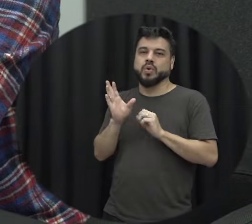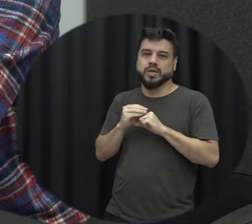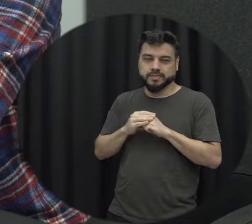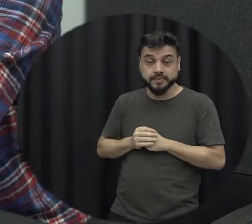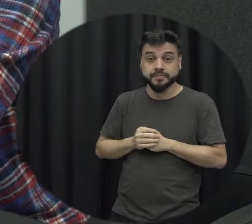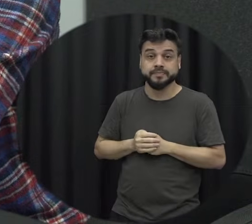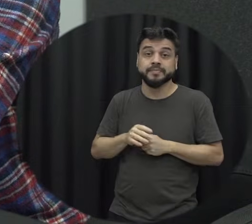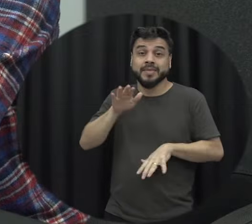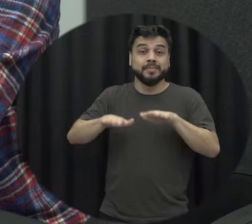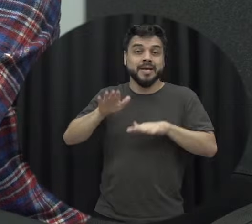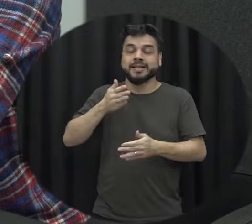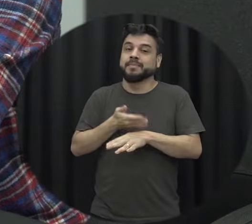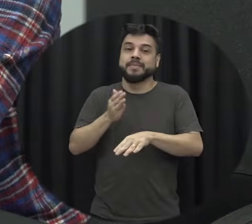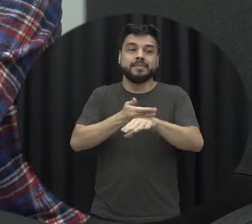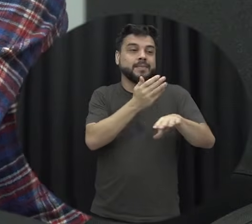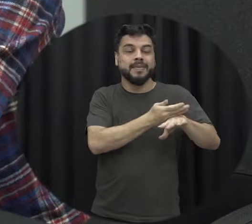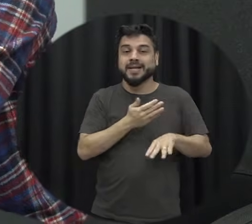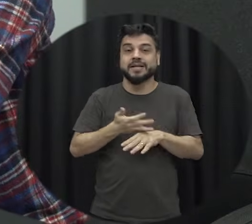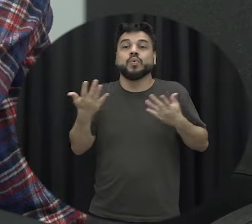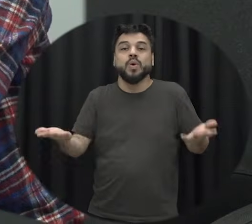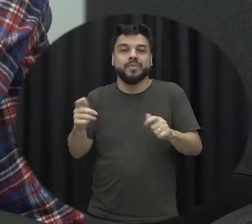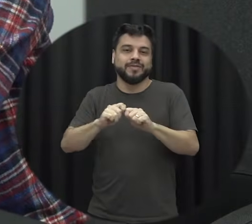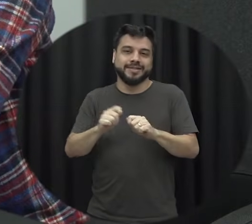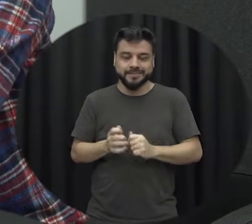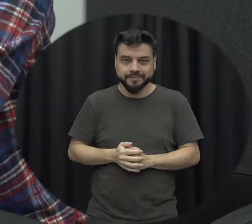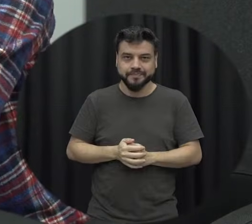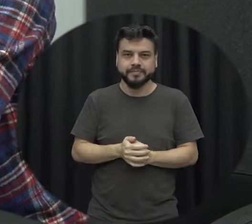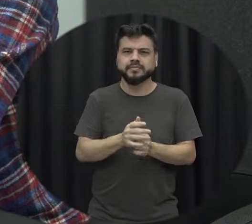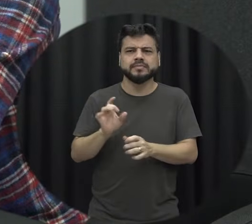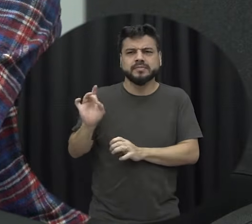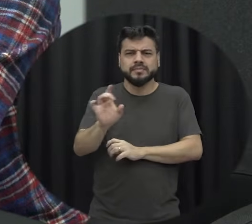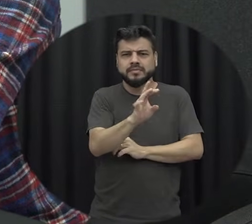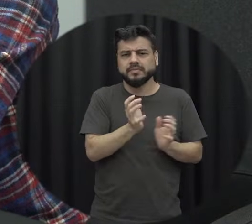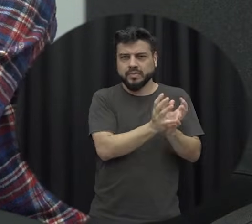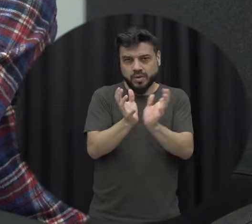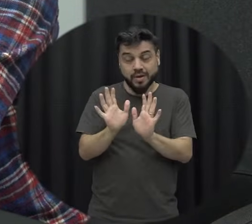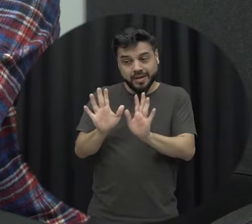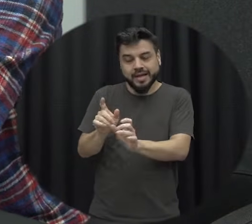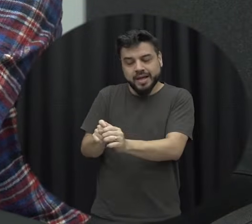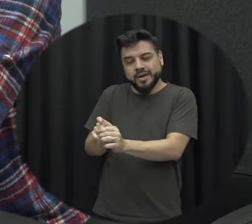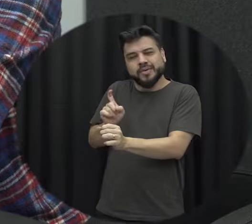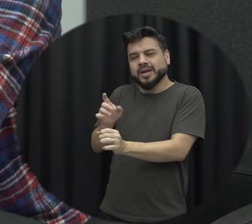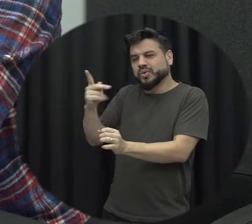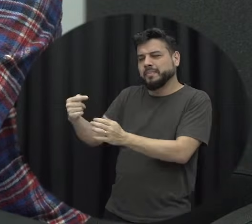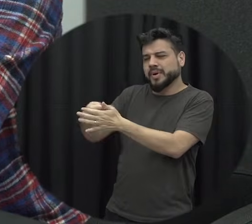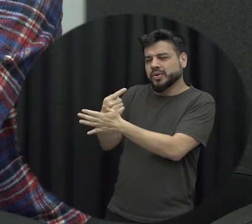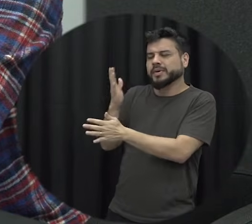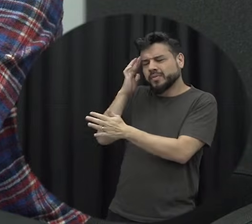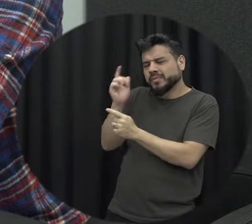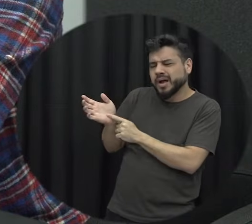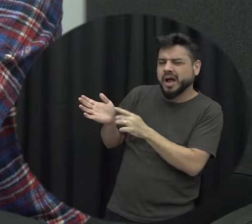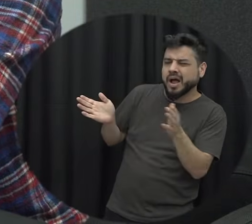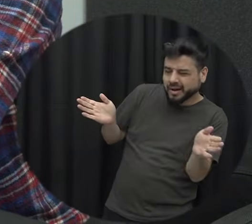muito das práticas culturais deles, né? Quando a gente... Me permita sair um pouquinho da pergunta, né? Mas quando a gente fala, por